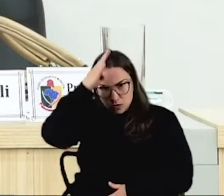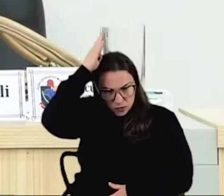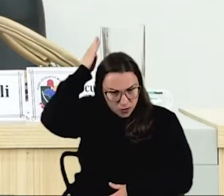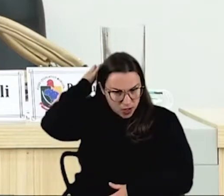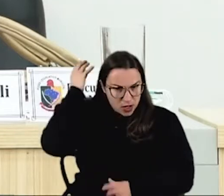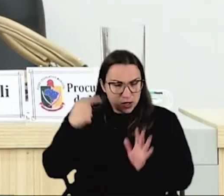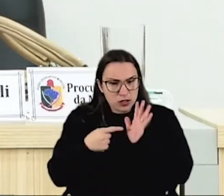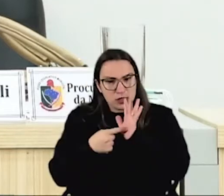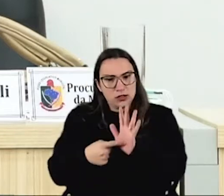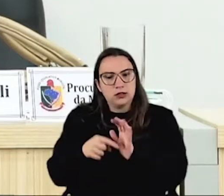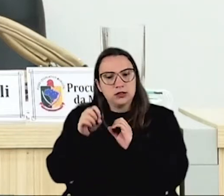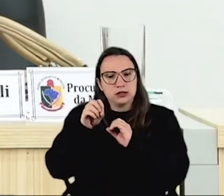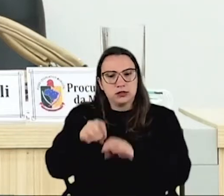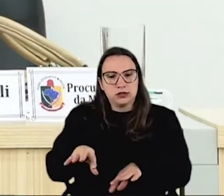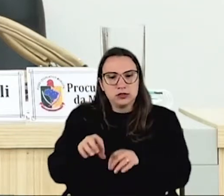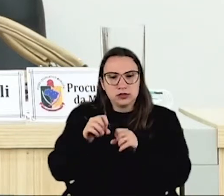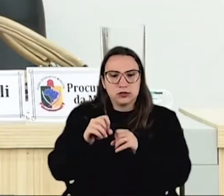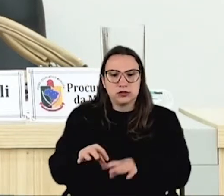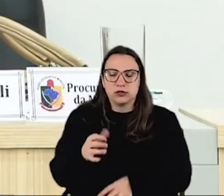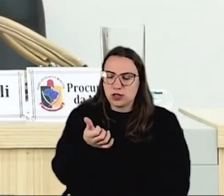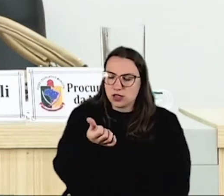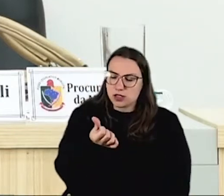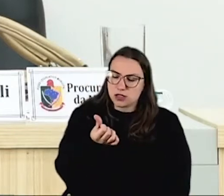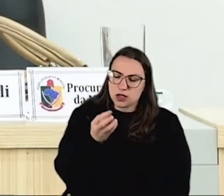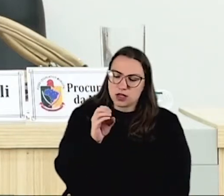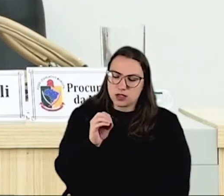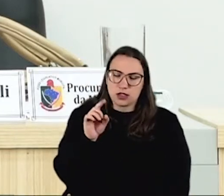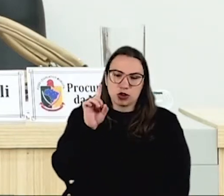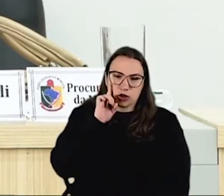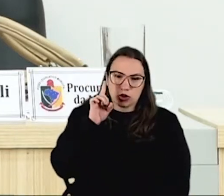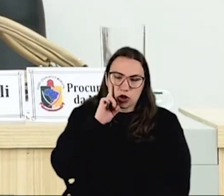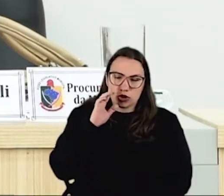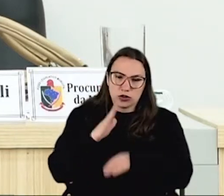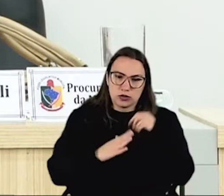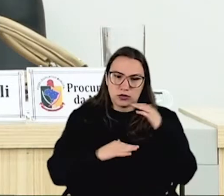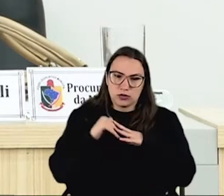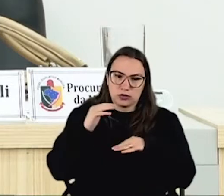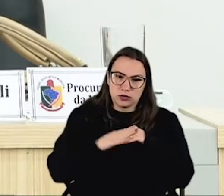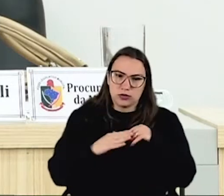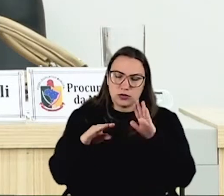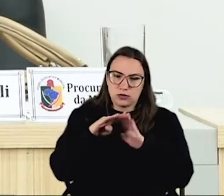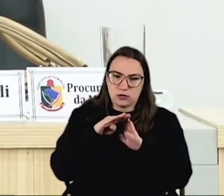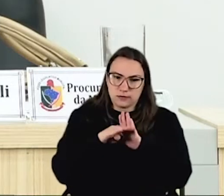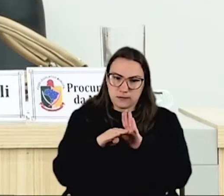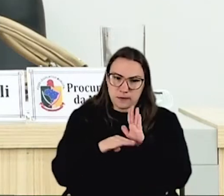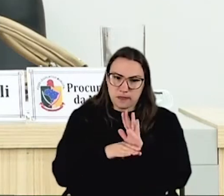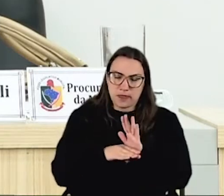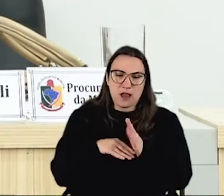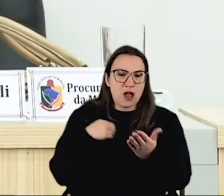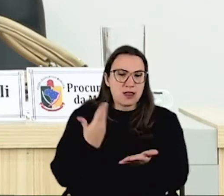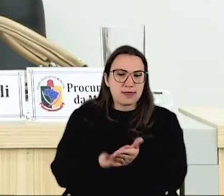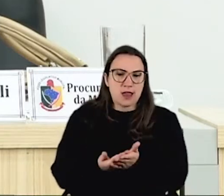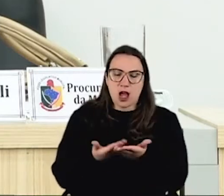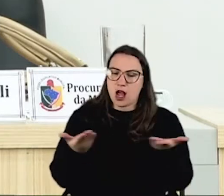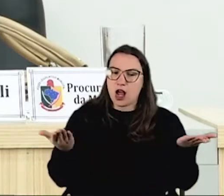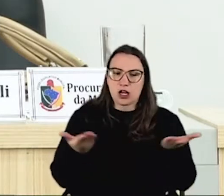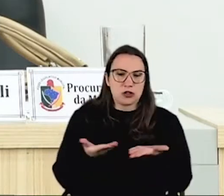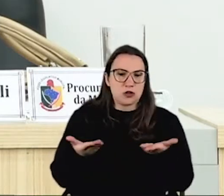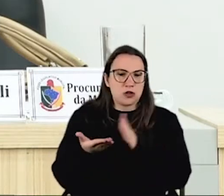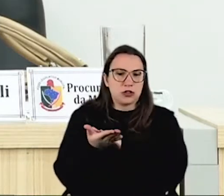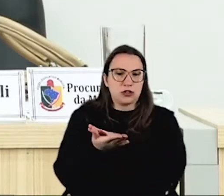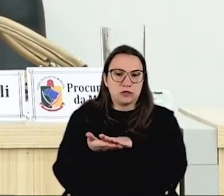Esse projeto tinha 60 dias para ser colocado em prática. Até o presente momento, ele não está ainda em